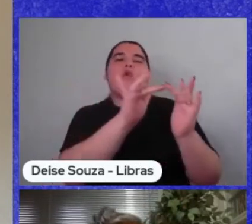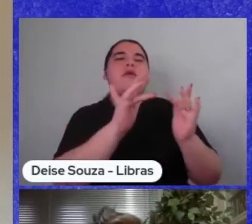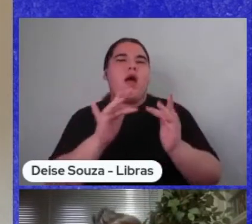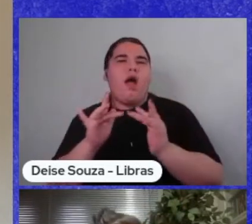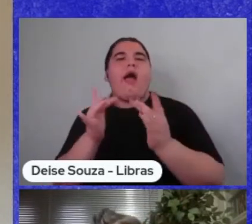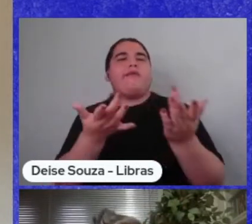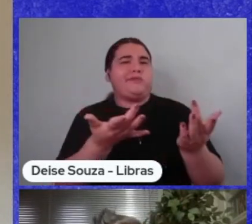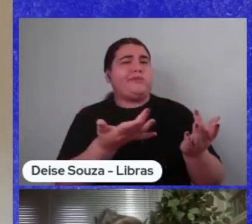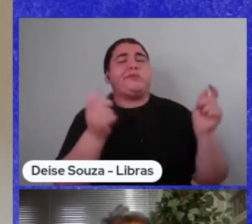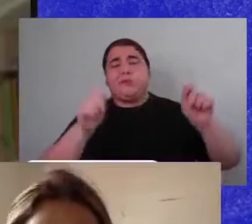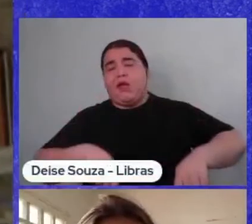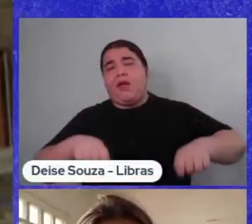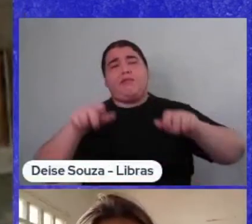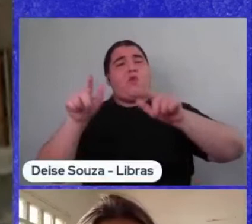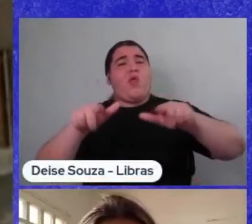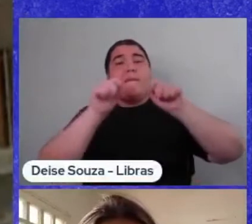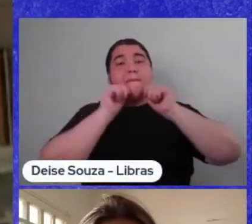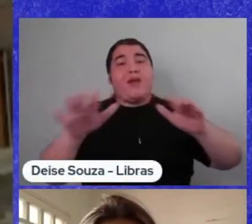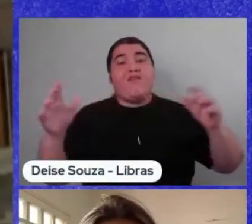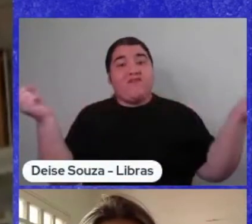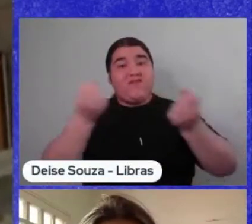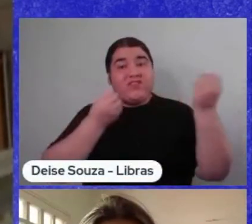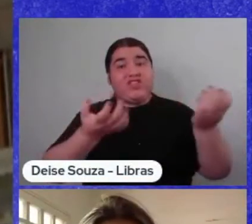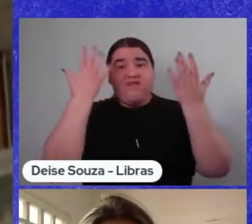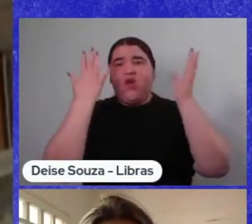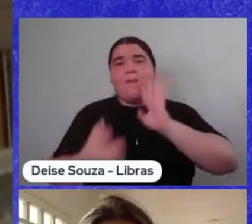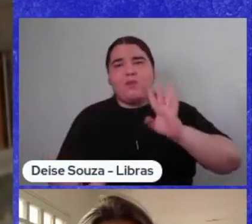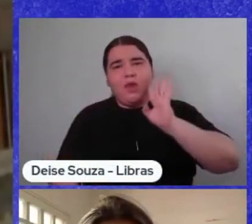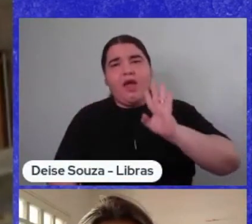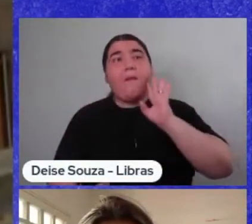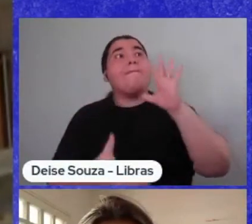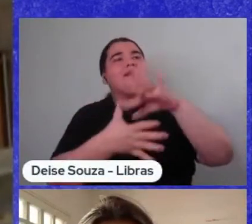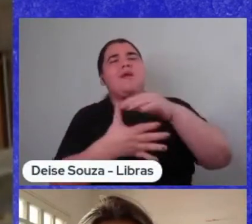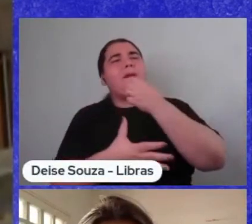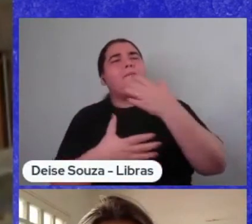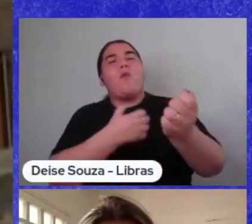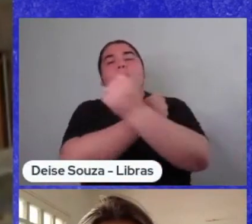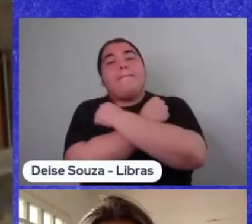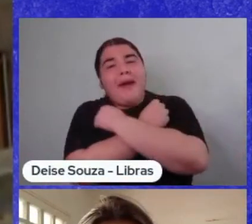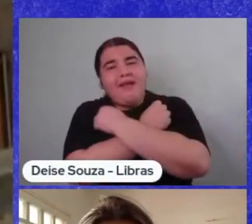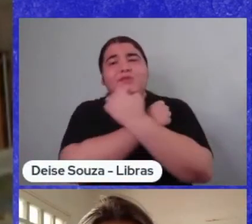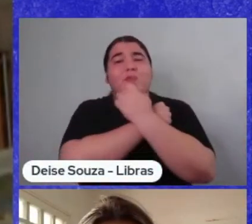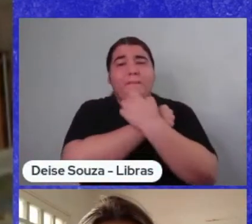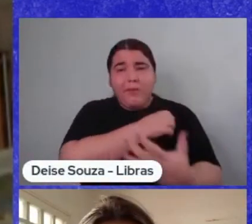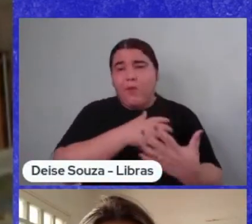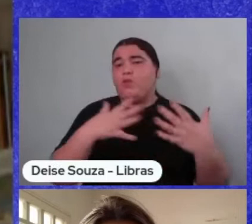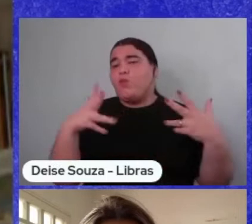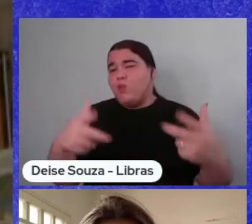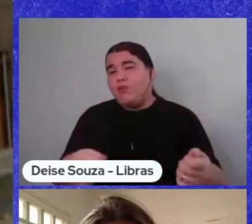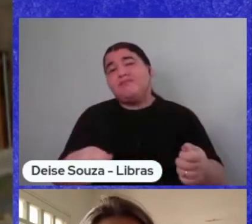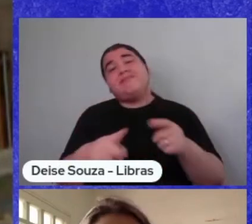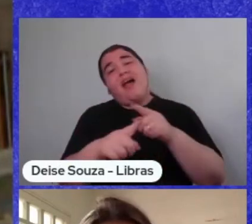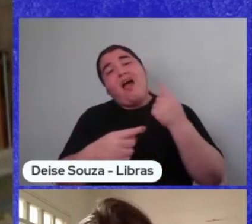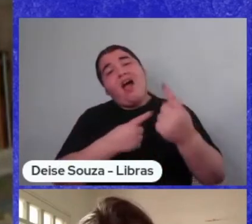todos os lugares, né? O festival é muito legal, é muito bom o festival presencial, é muito bom todo mundo se abraçando, né? Mas às vezes fica num público muito